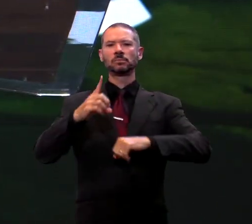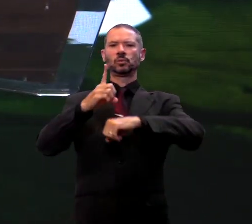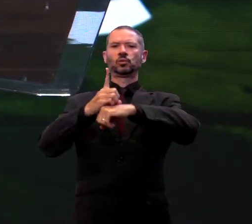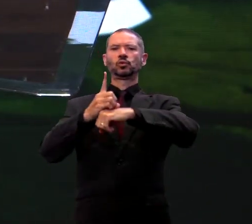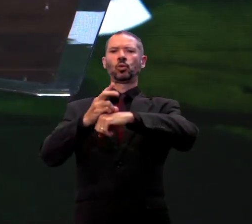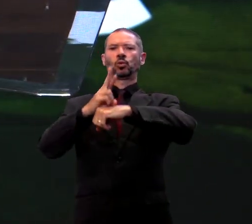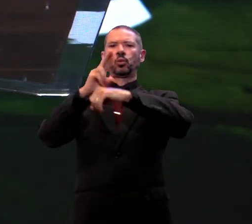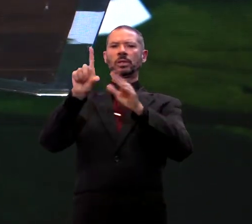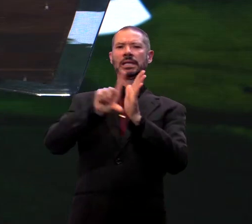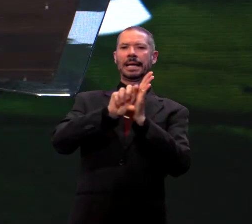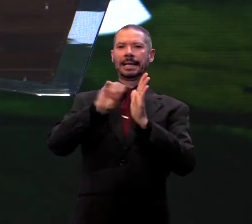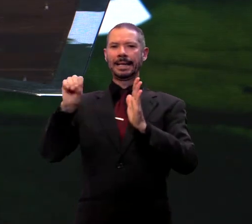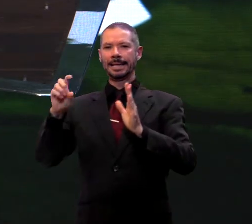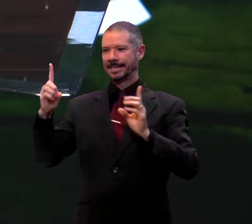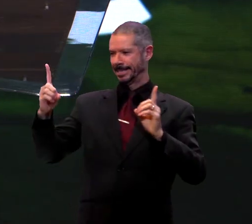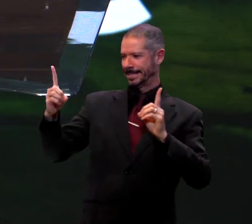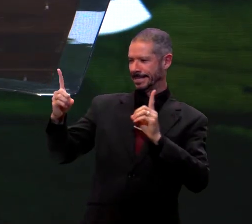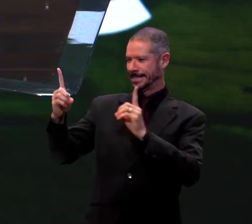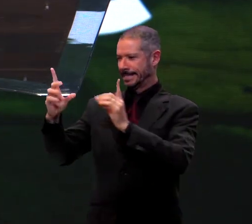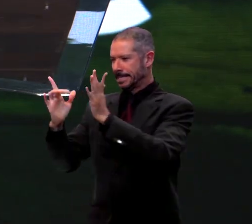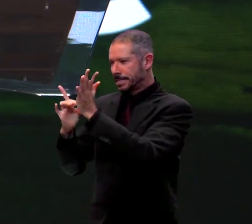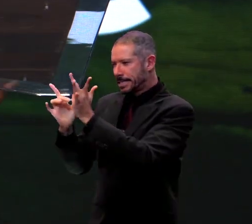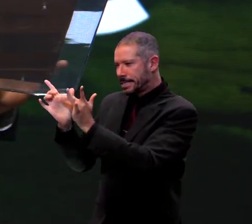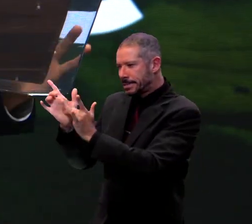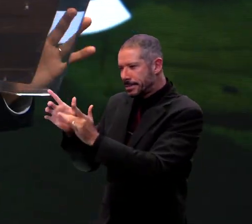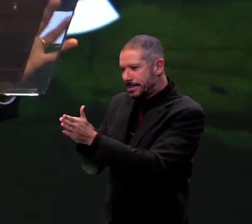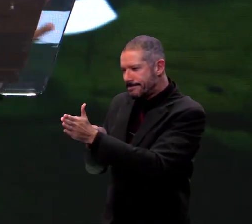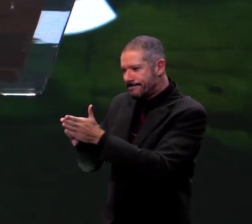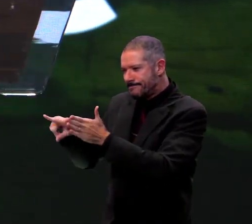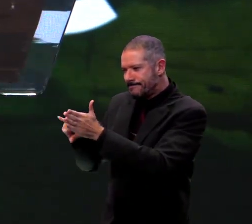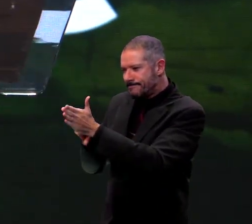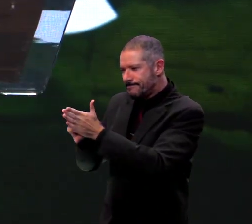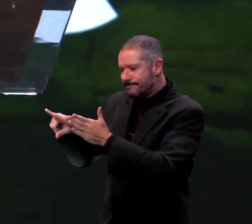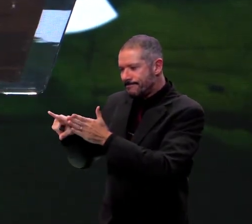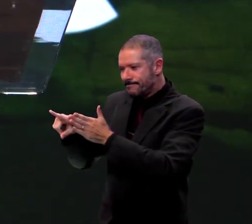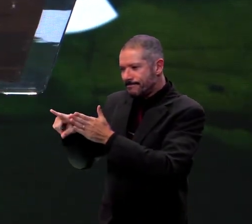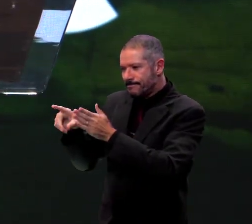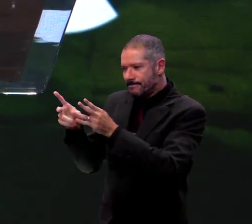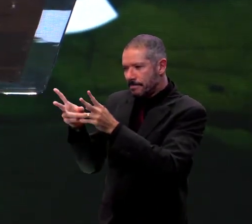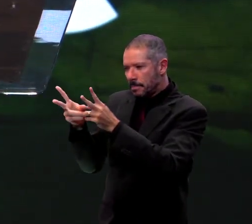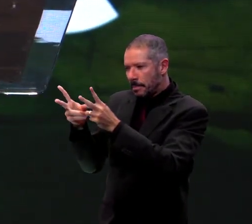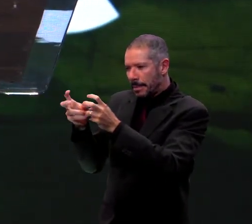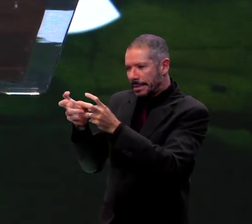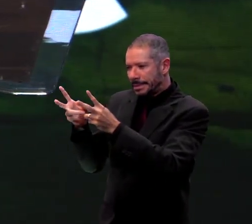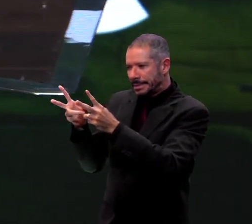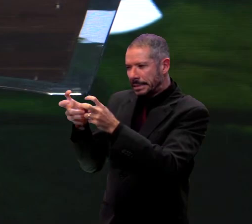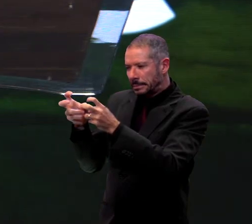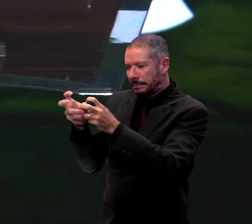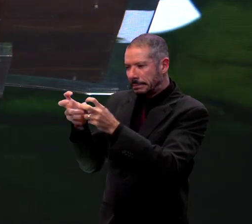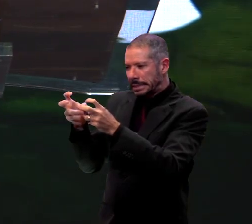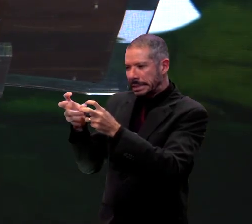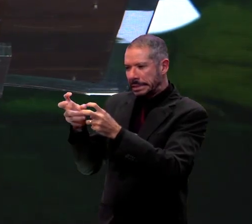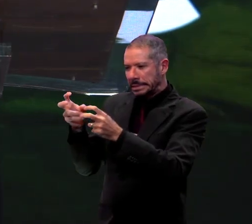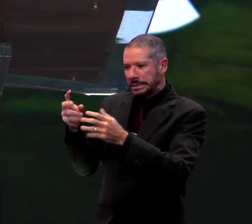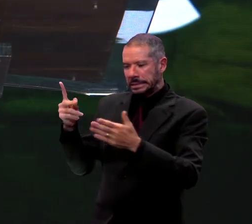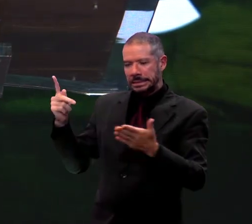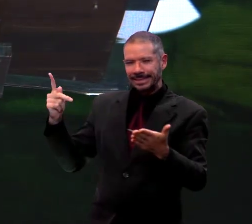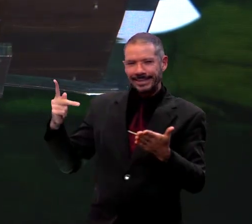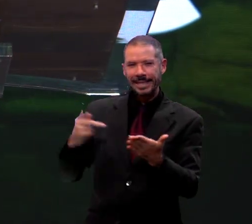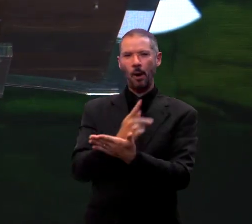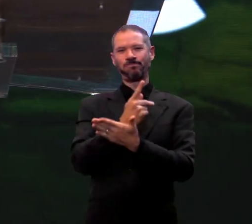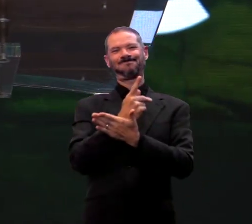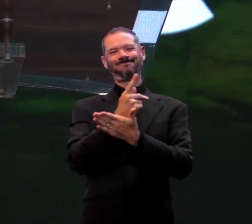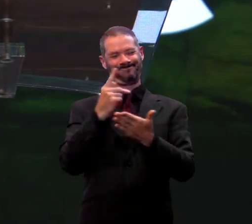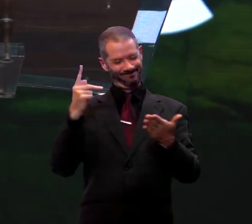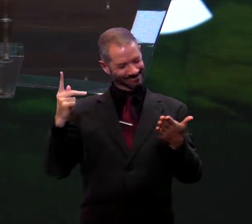lei que tentou pegar Jesus ali nessa pergunta, ao perceber que caiu ele mesmo na sua própria